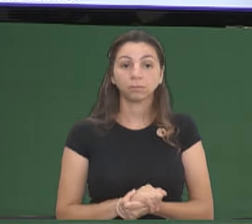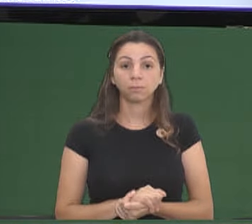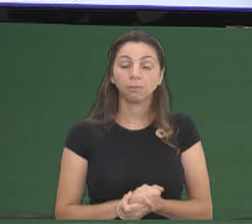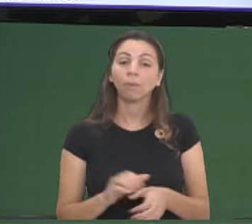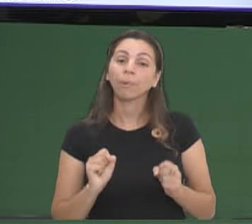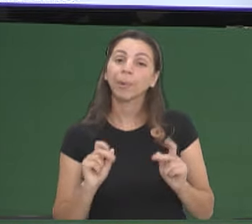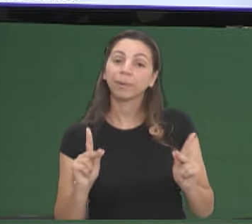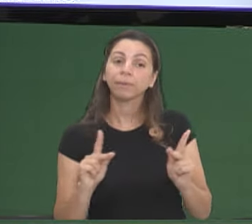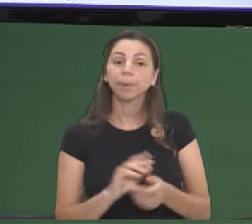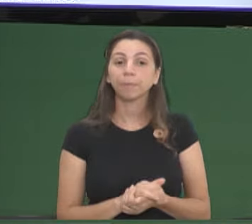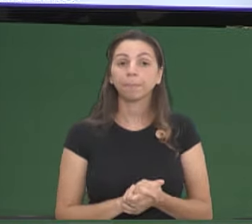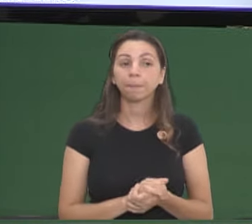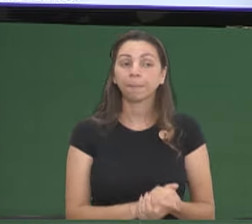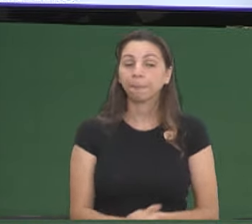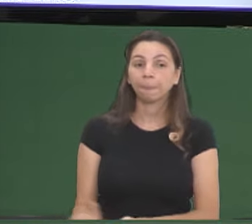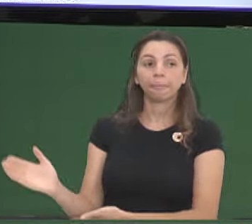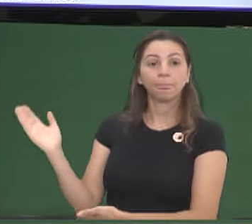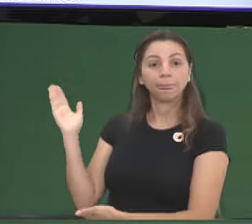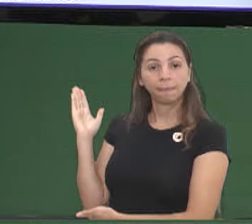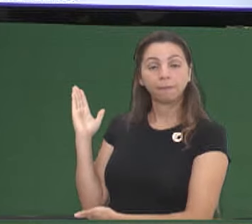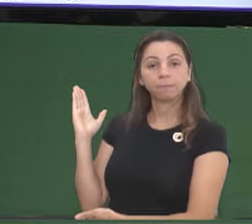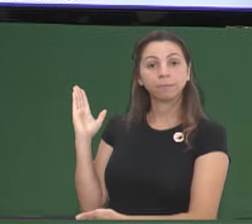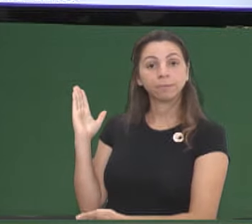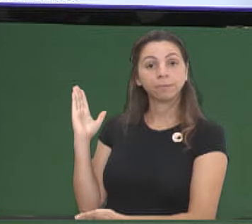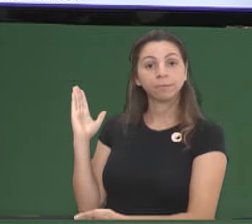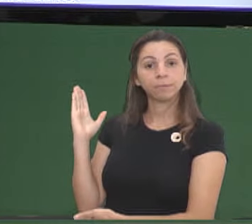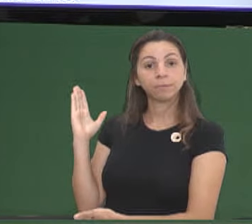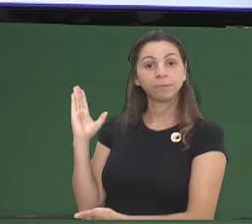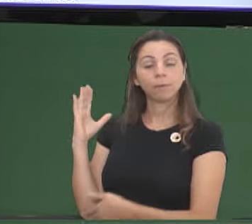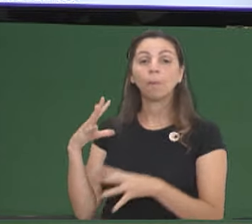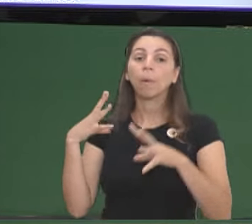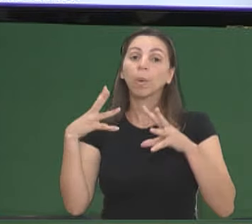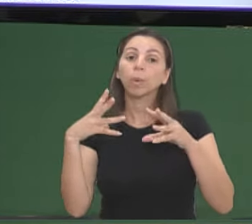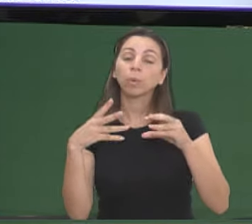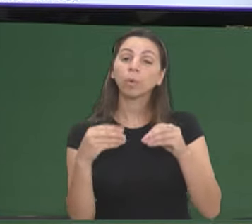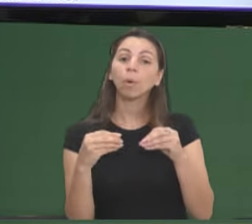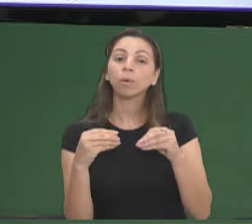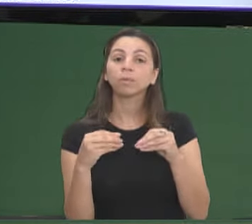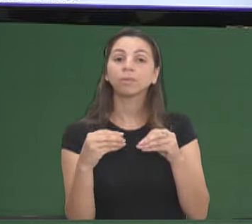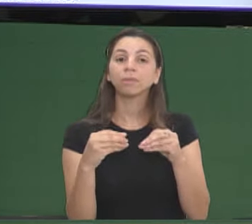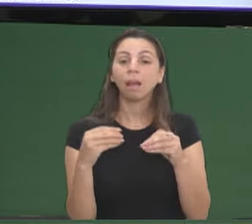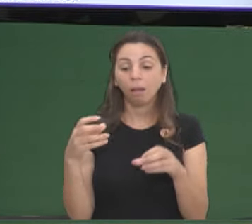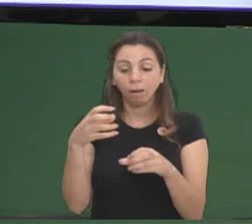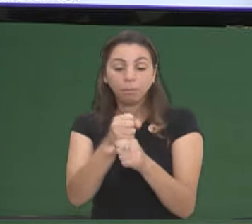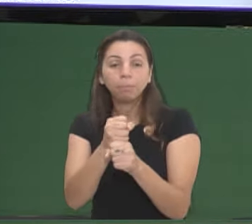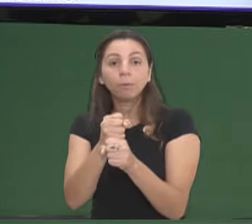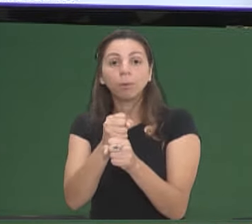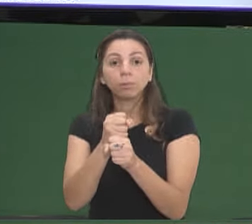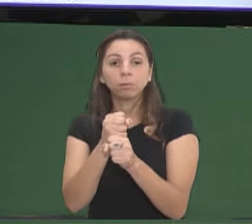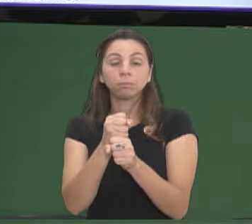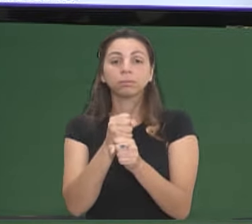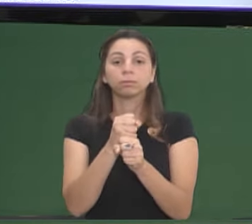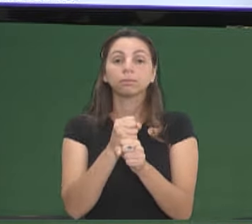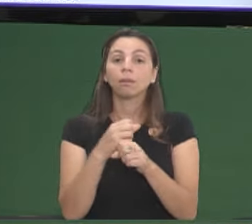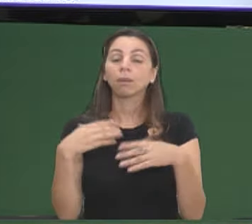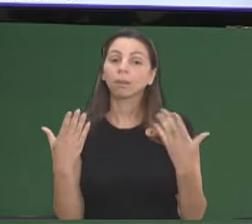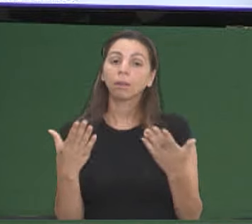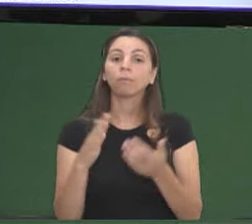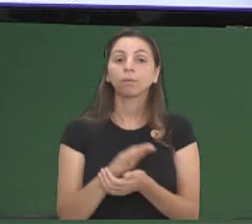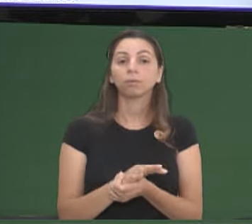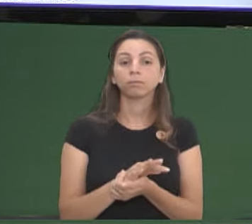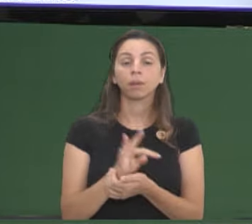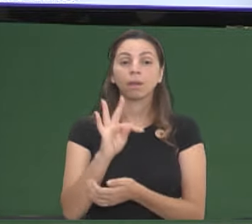Muito bem. E aqui também, dando sequência, né, todos marcam ponto. Então, essa questão do ponto, o técnico pode